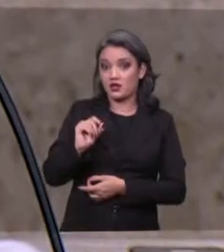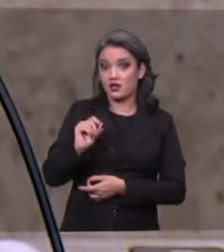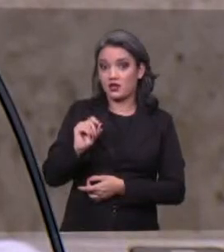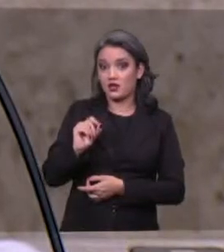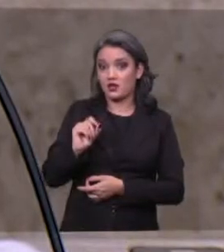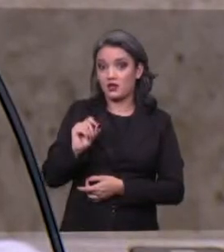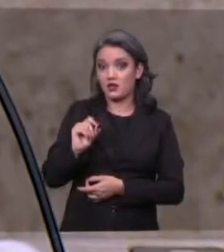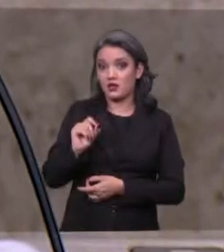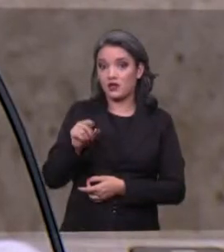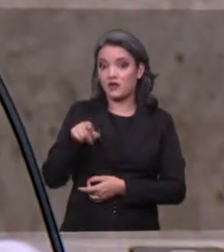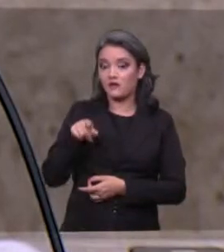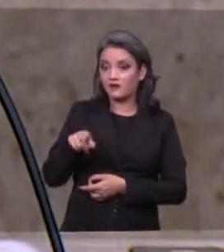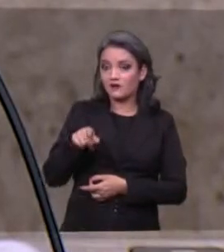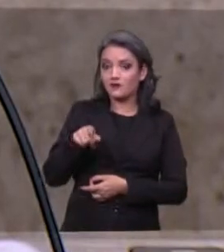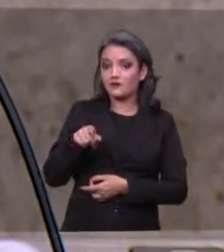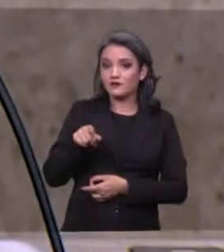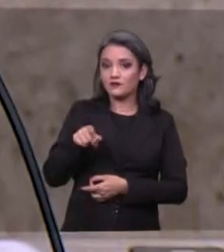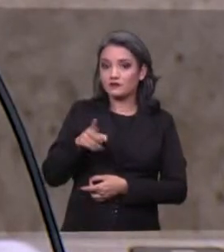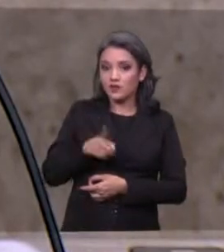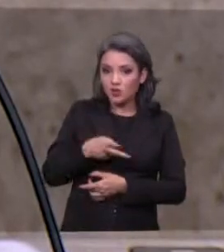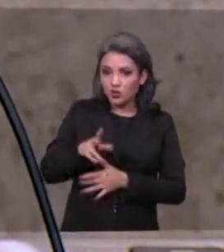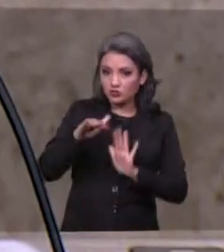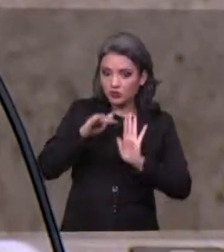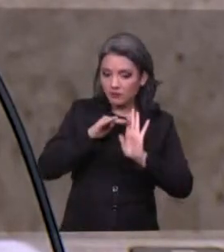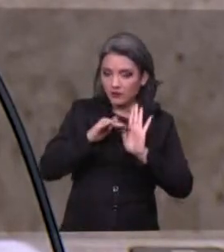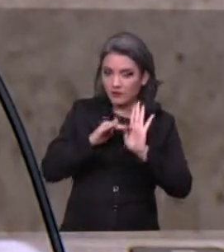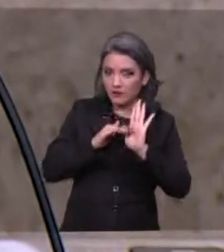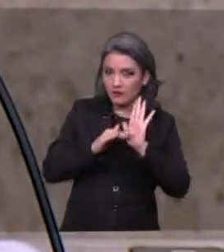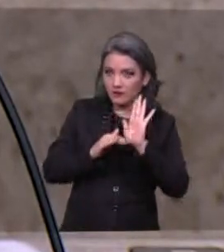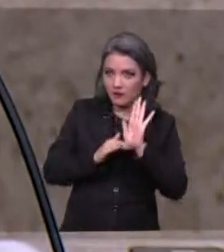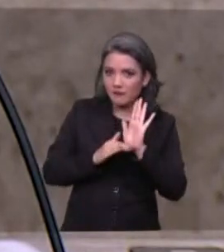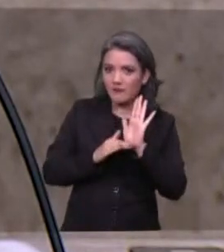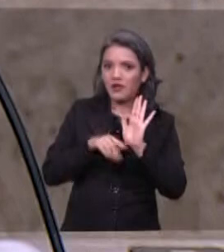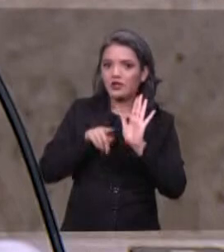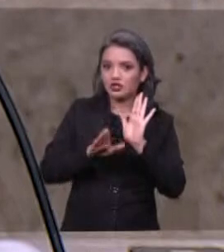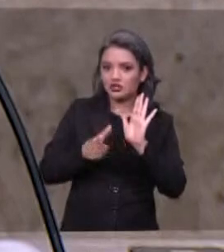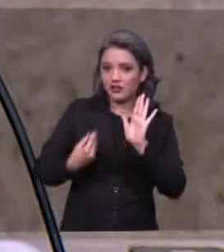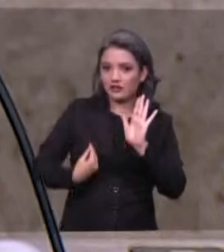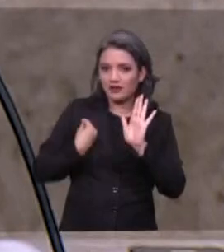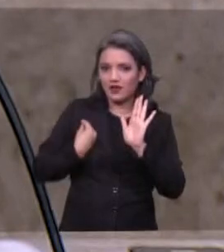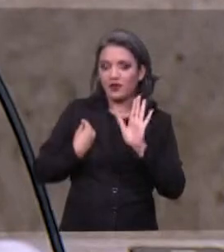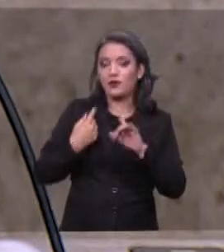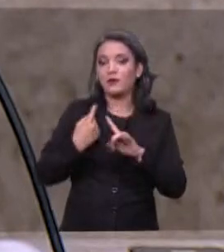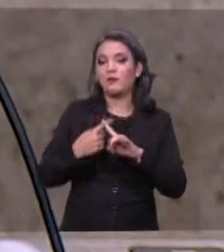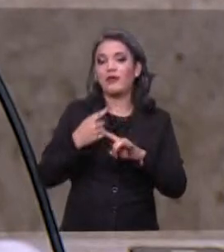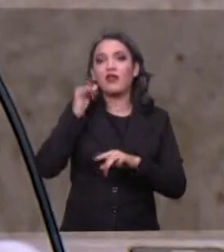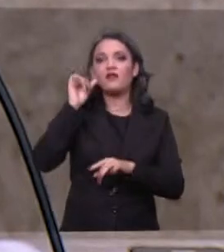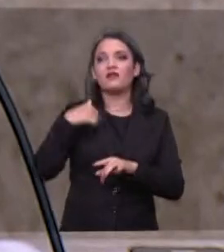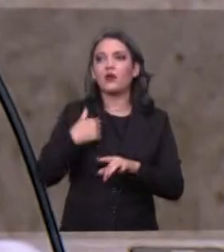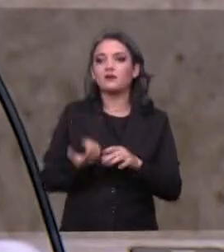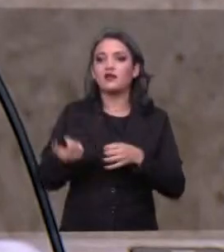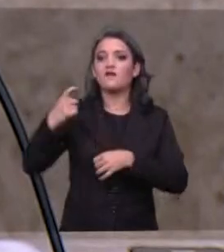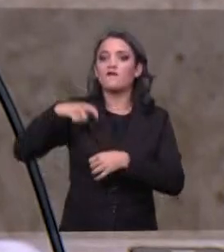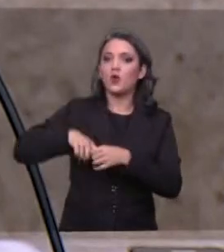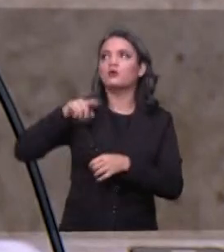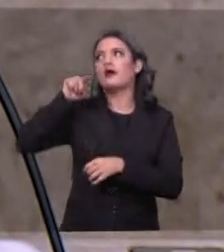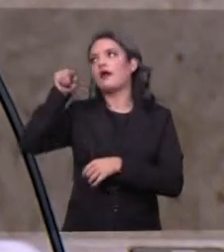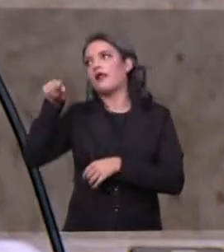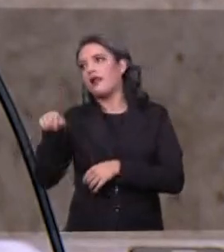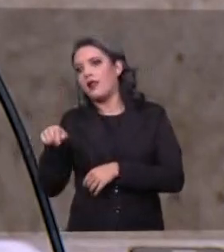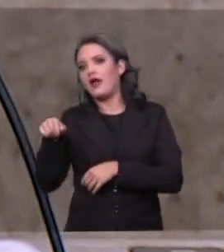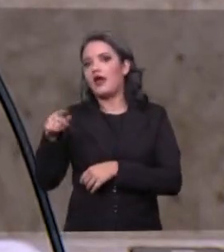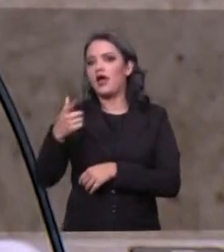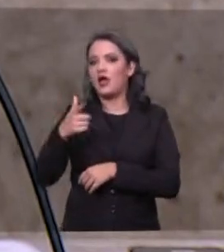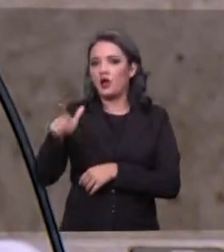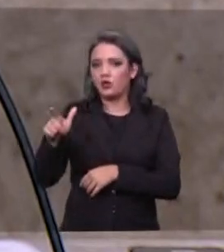aqui, porque senão eu tenho que voltar e questionar os juízes que já, os ministros que já proferiram votos. Não, mas eu estou acompanhando aqui.